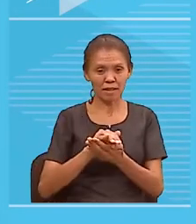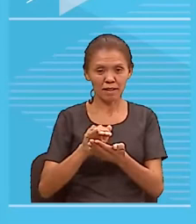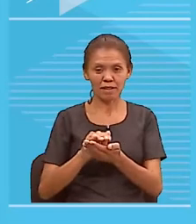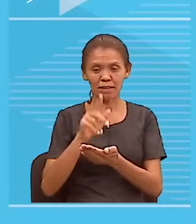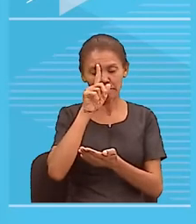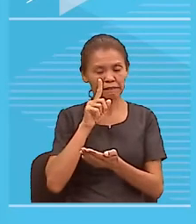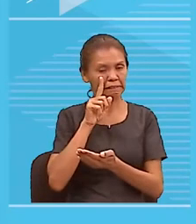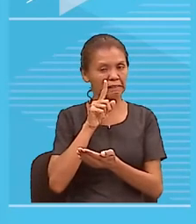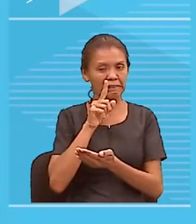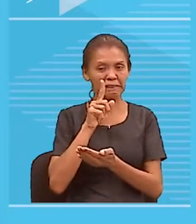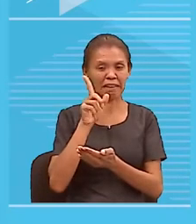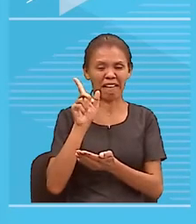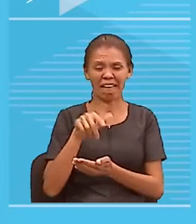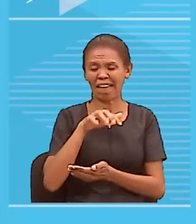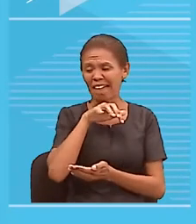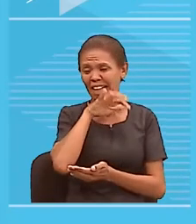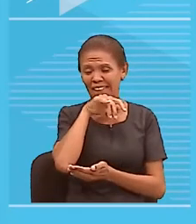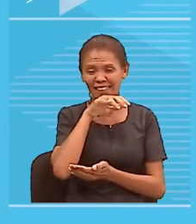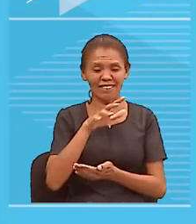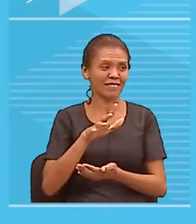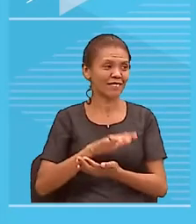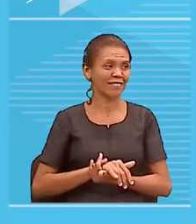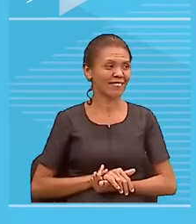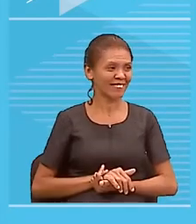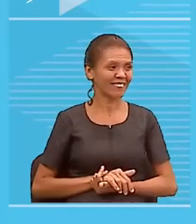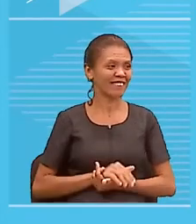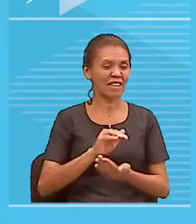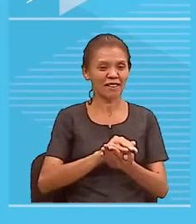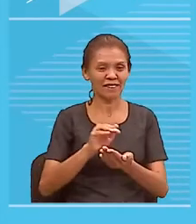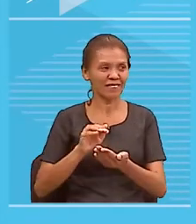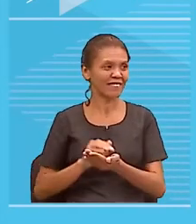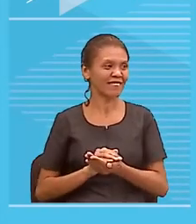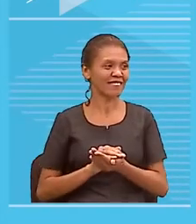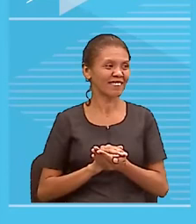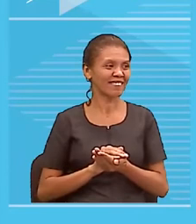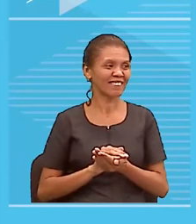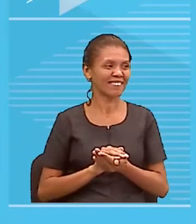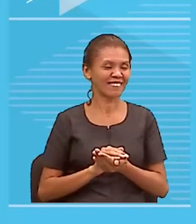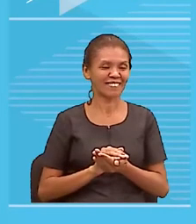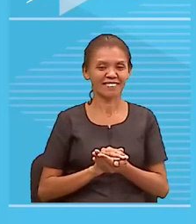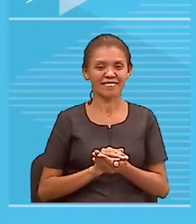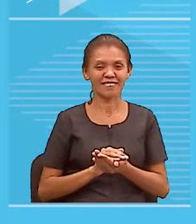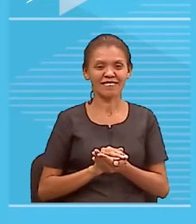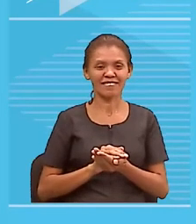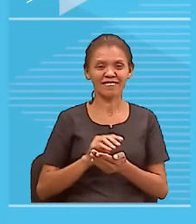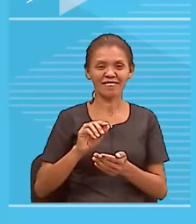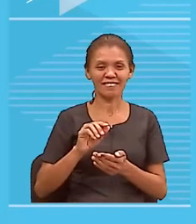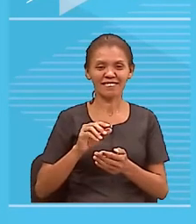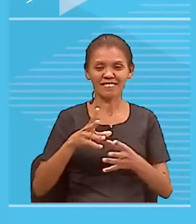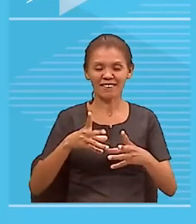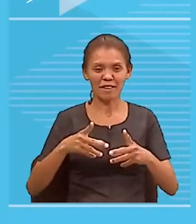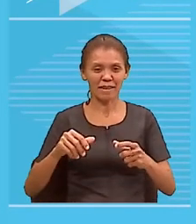loucura aí cuscuz cuscuz de arroz com azeite de coco você não tem a manteiga você bota o azeite de coco